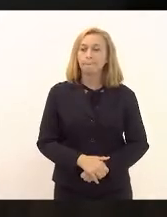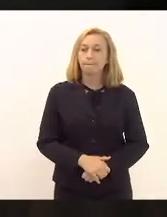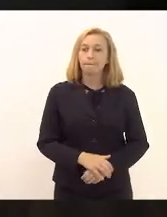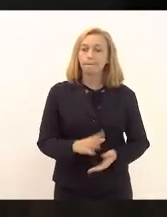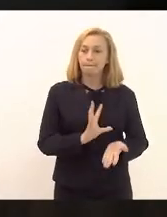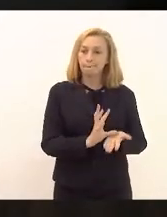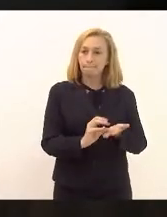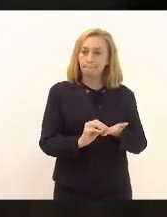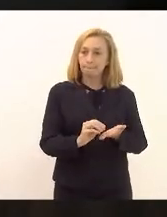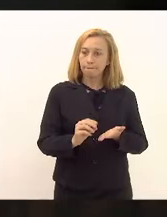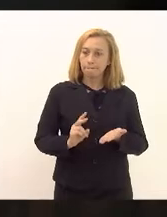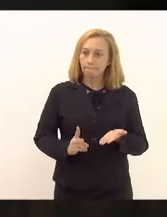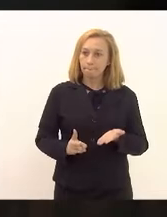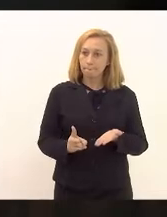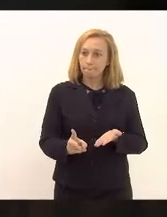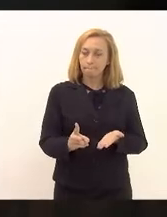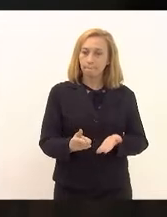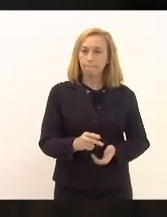à pauta.